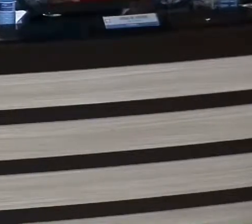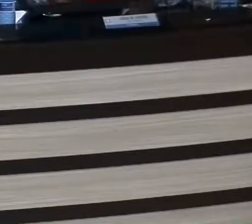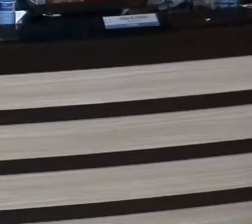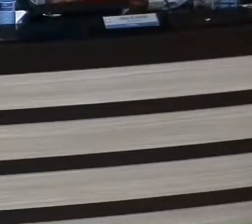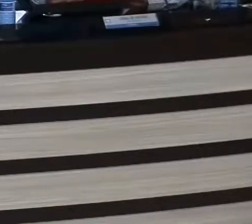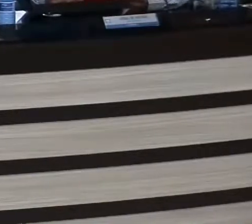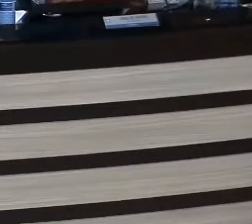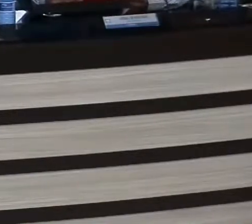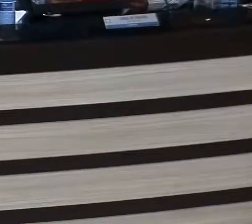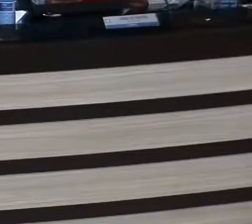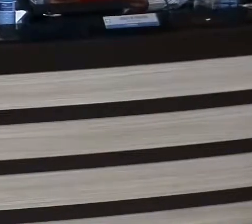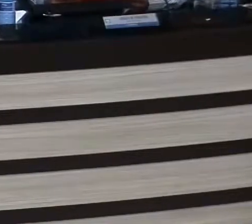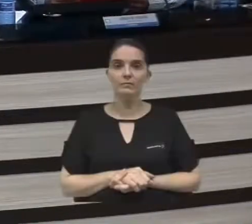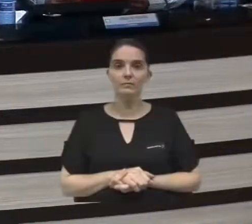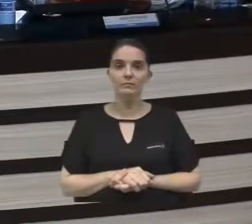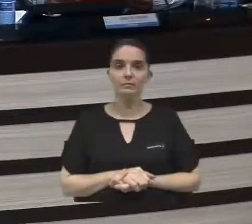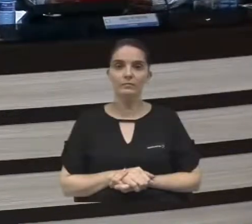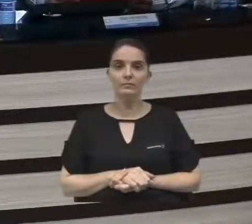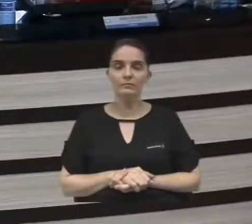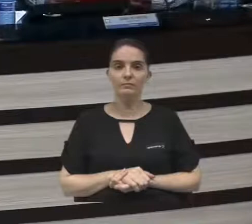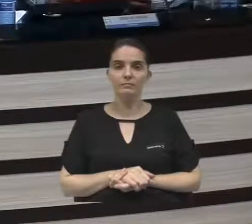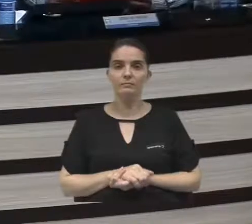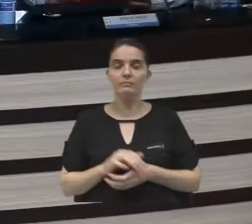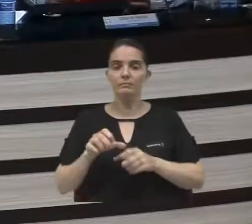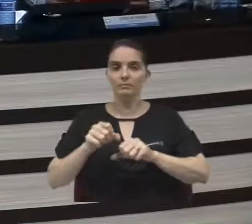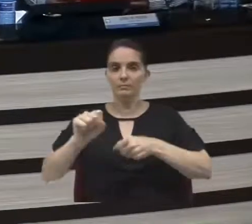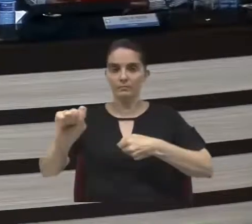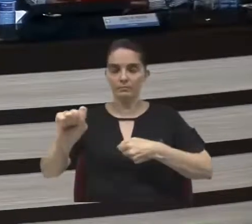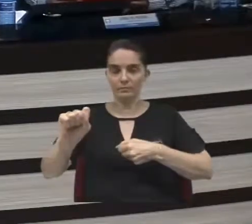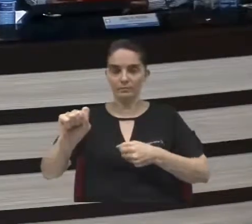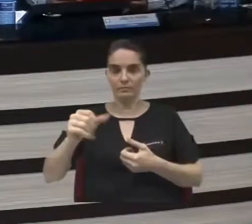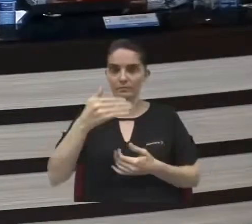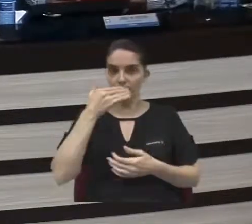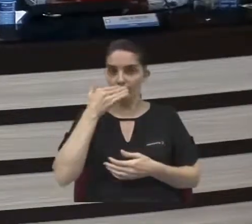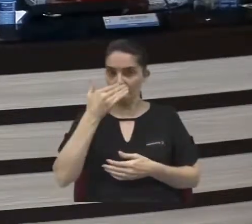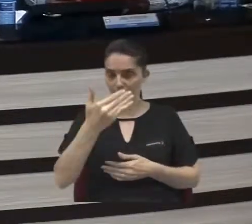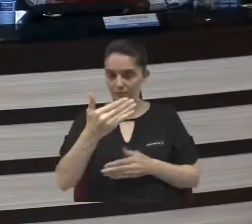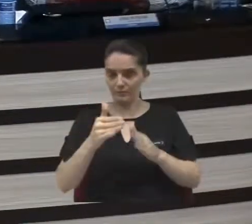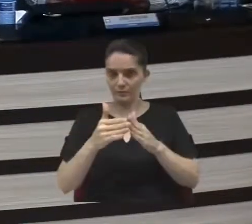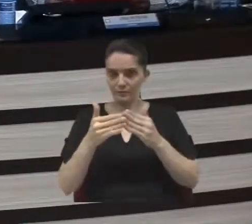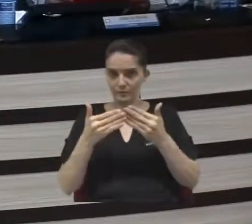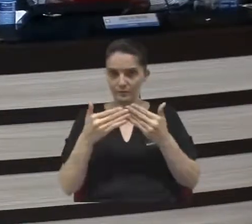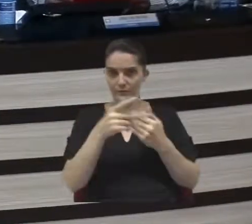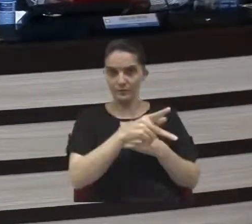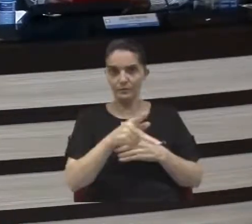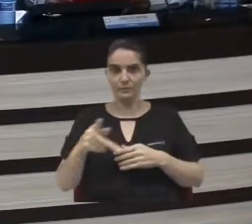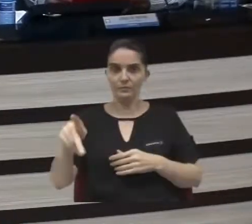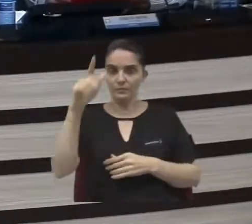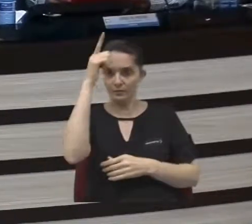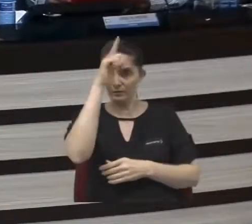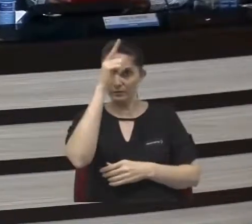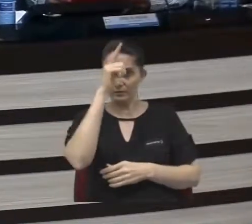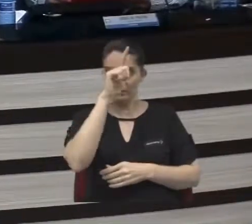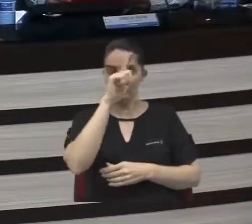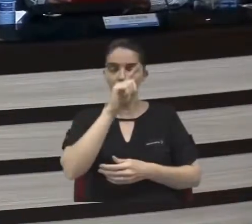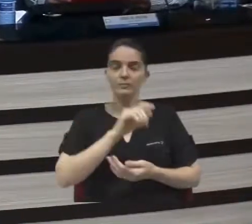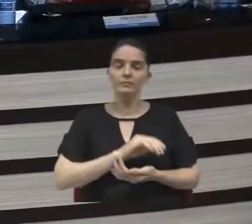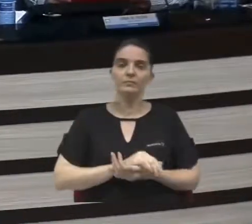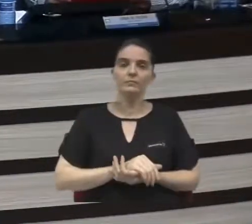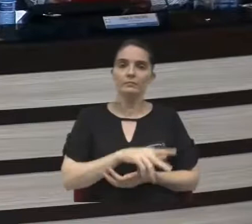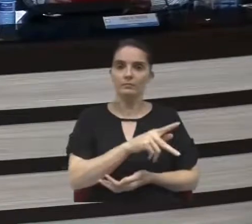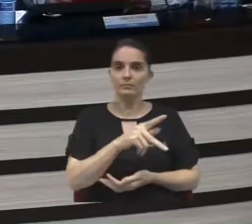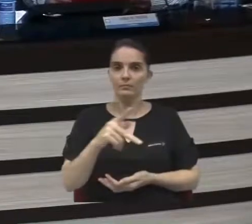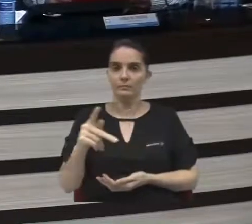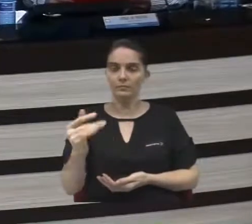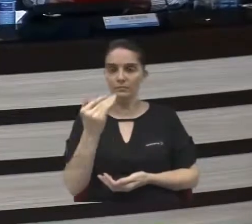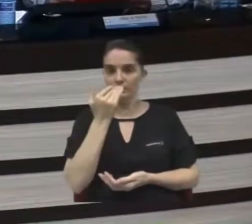Ofício número 183/2019, excelentíssimo senhor Sidney Pascotto, presidente da Câmara Municipal de Limeira. Senhor presidente,